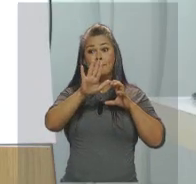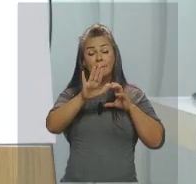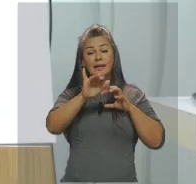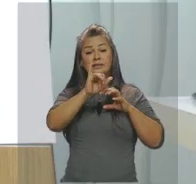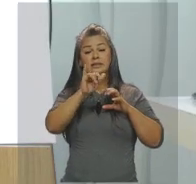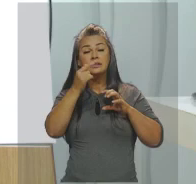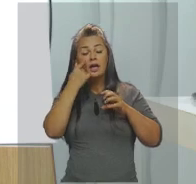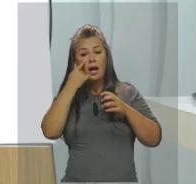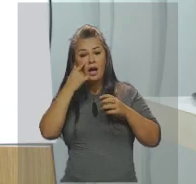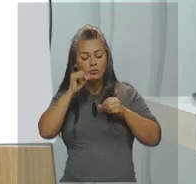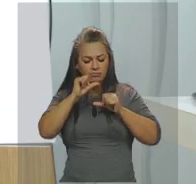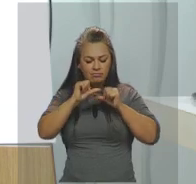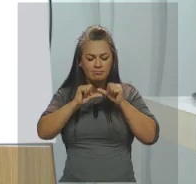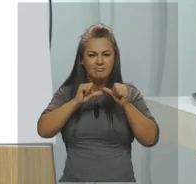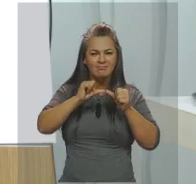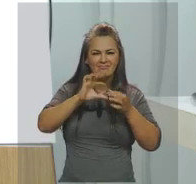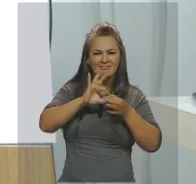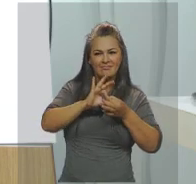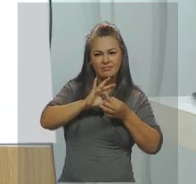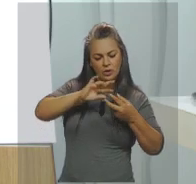essas abóboras aqui esféricas,